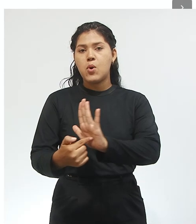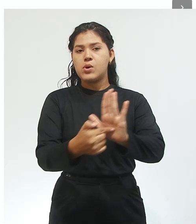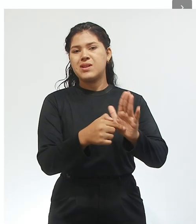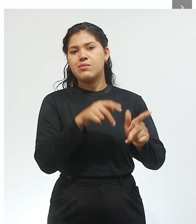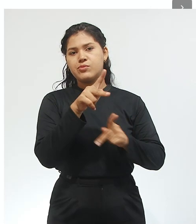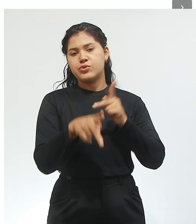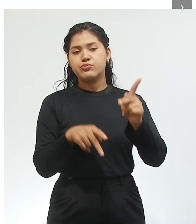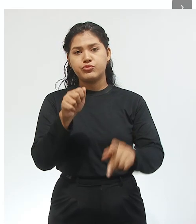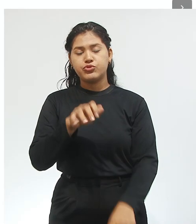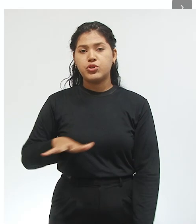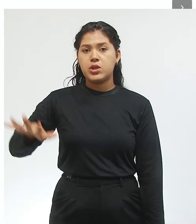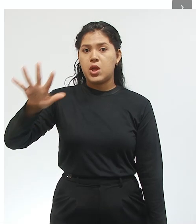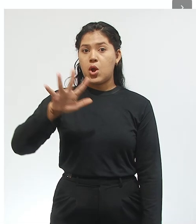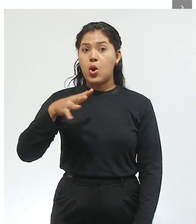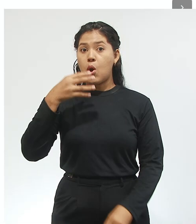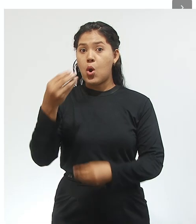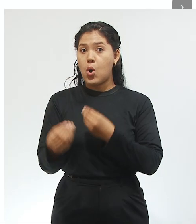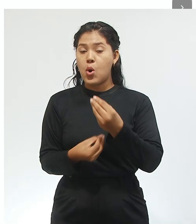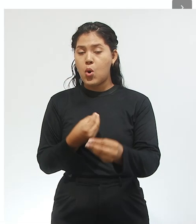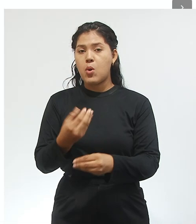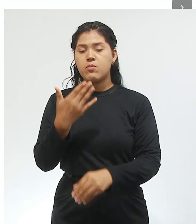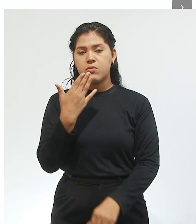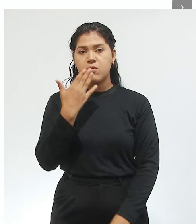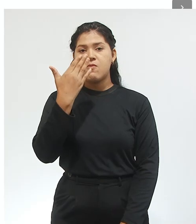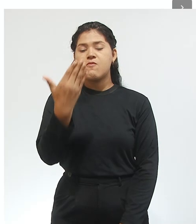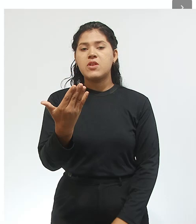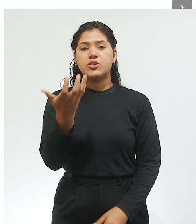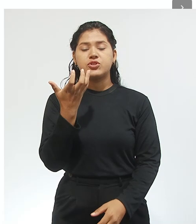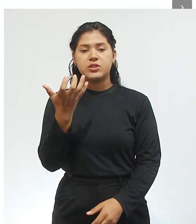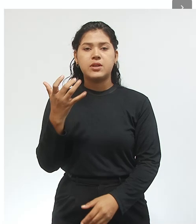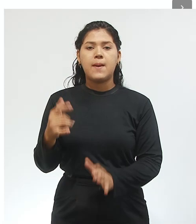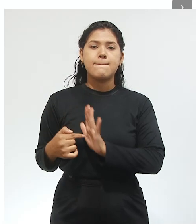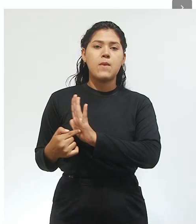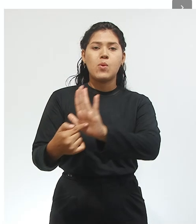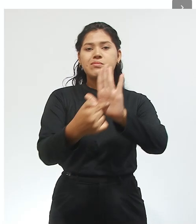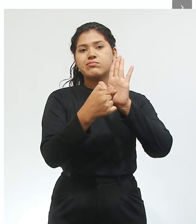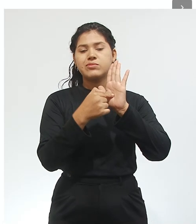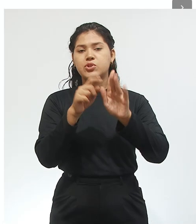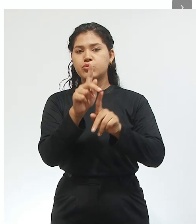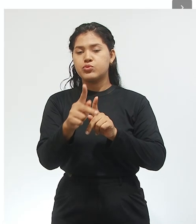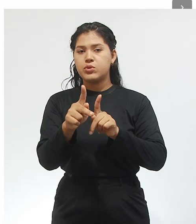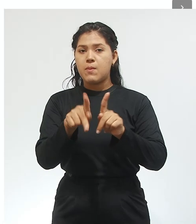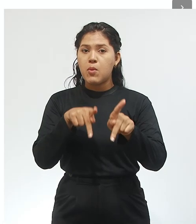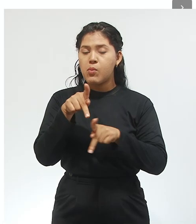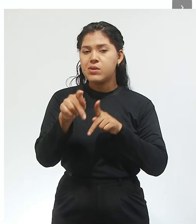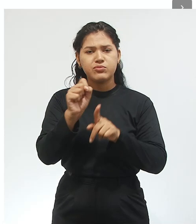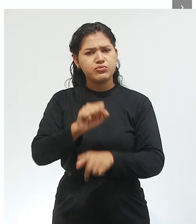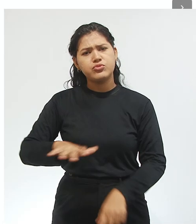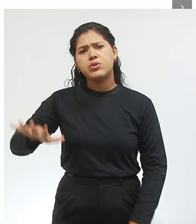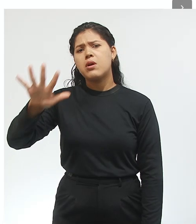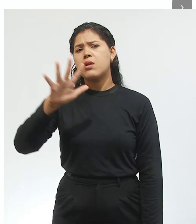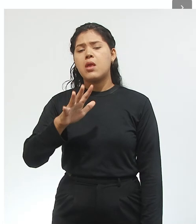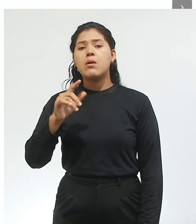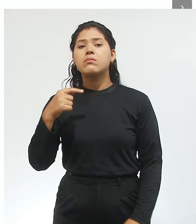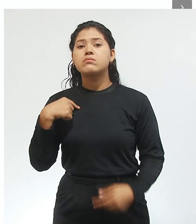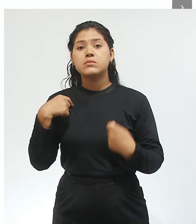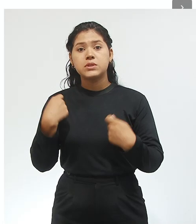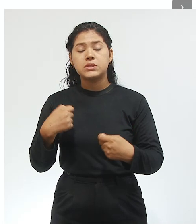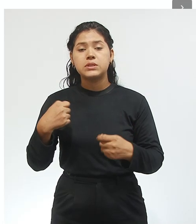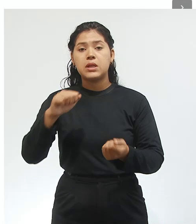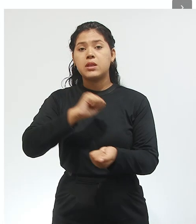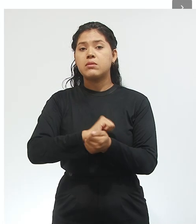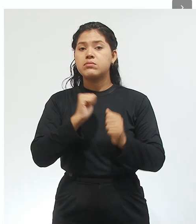O posicionamento, ou a maneira como o órgão ou a agência pública quer que sua oferta seja vista e registrada, deve